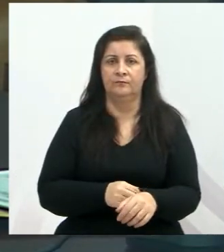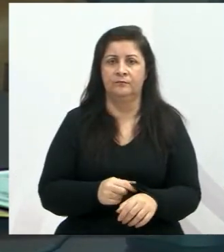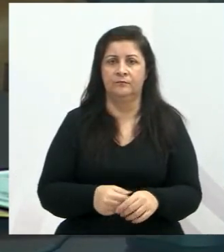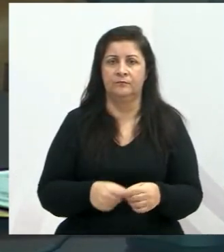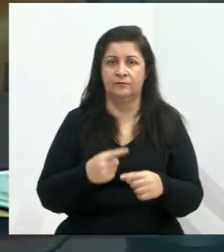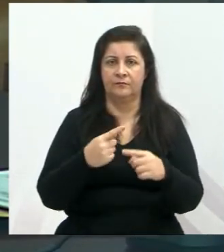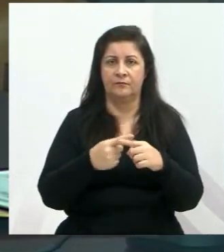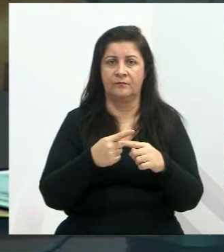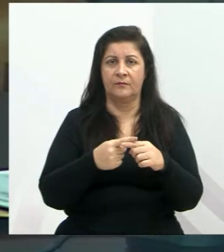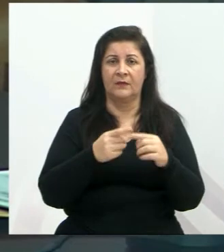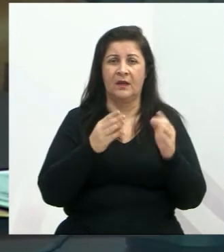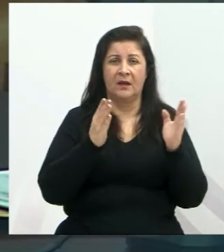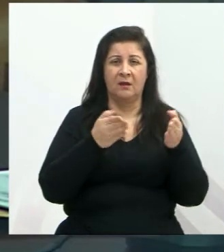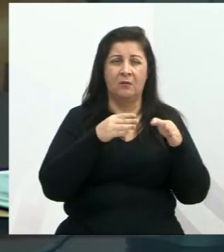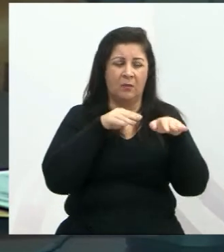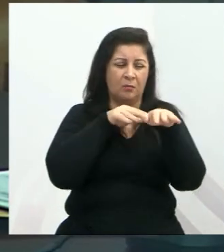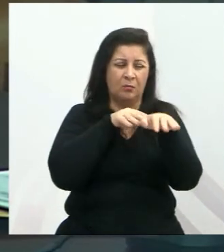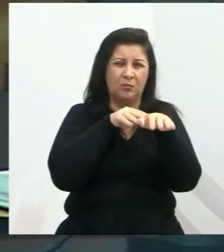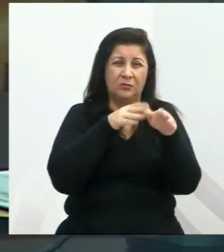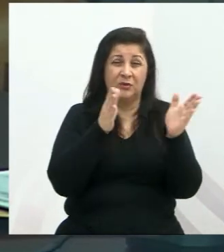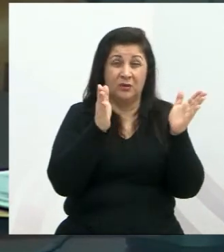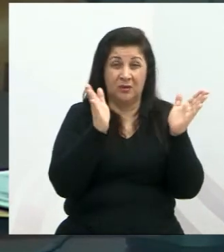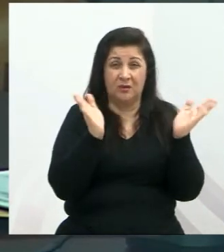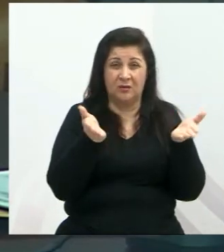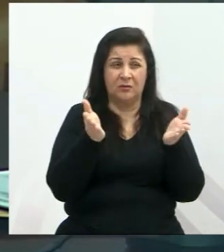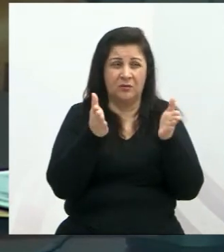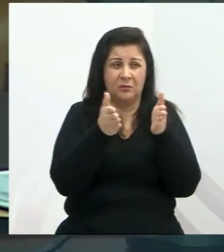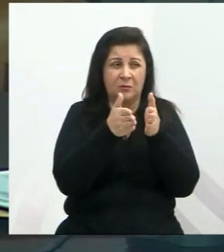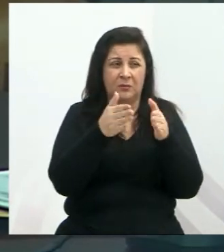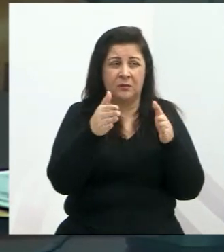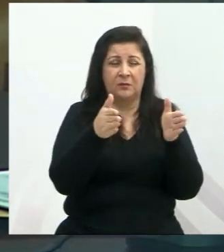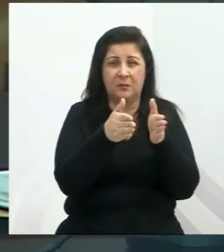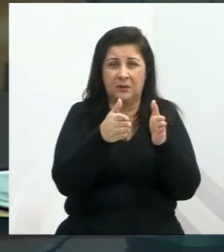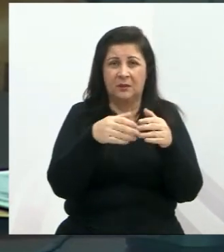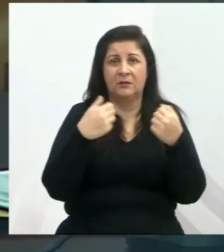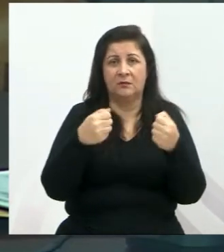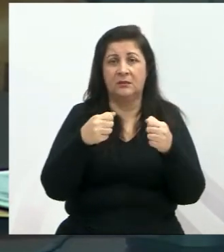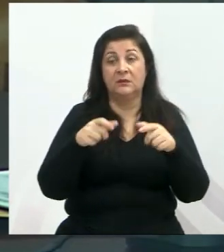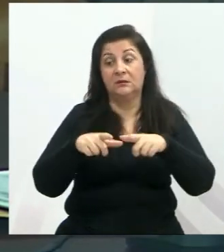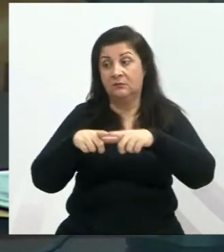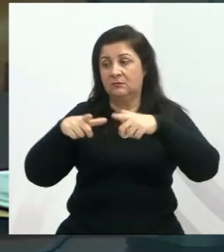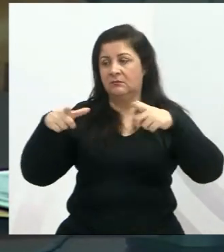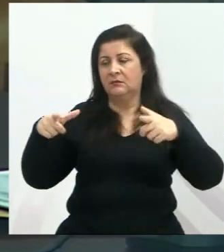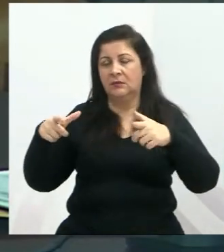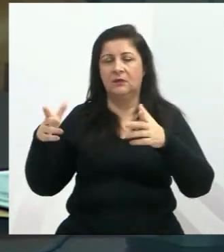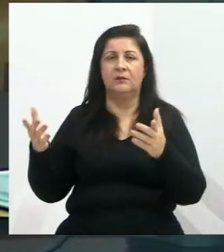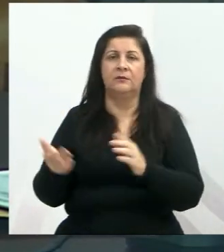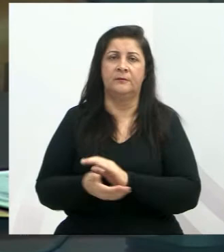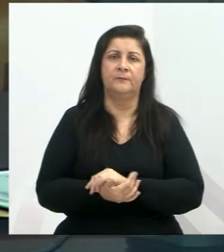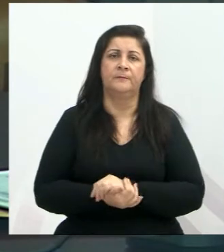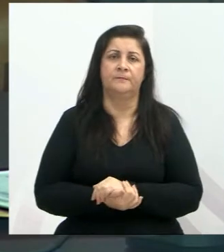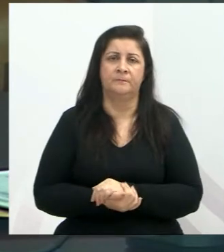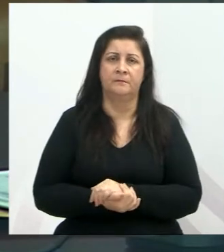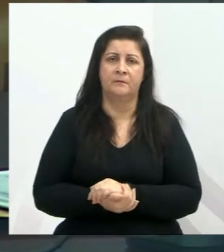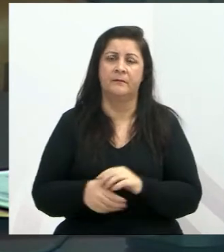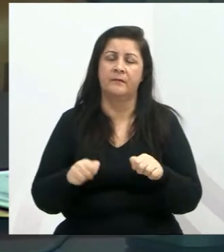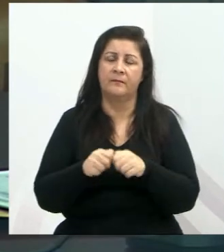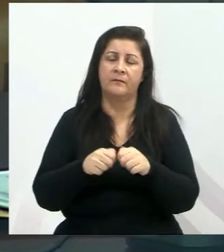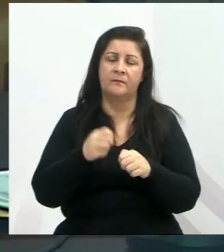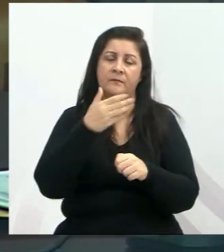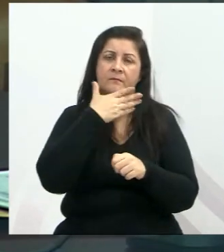da ponte do São João e a ponte do Flórida seja em menor intensidade e ofereça condição melhor de tráfego